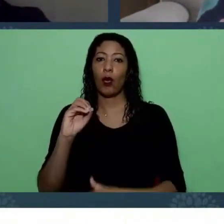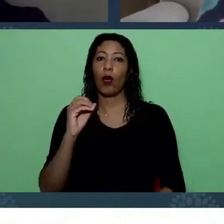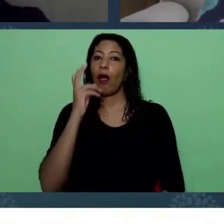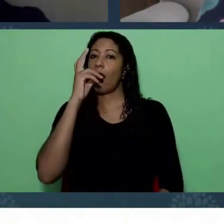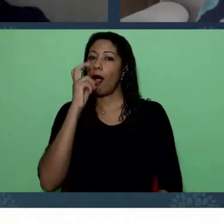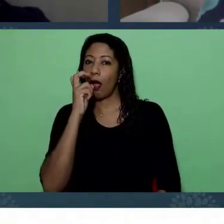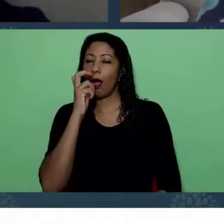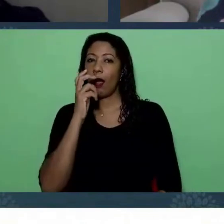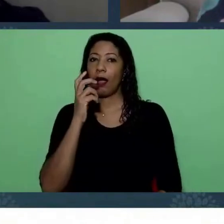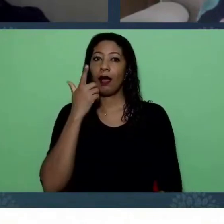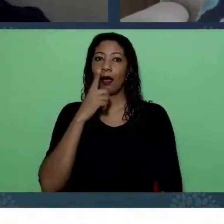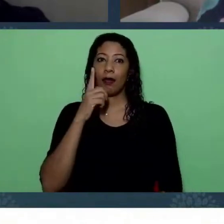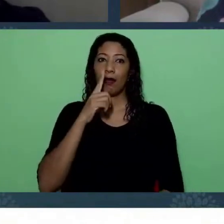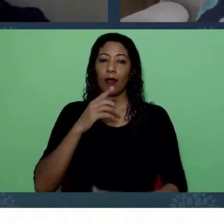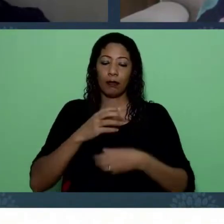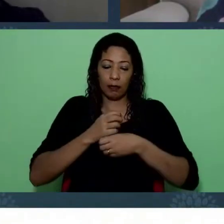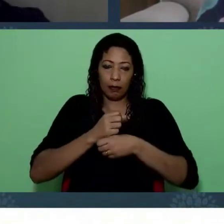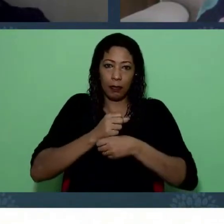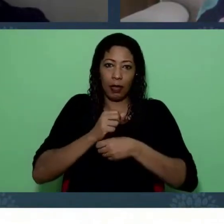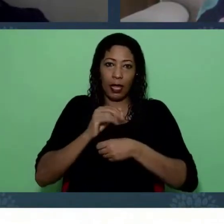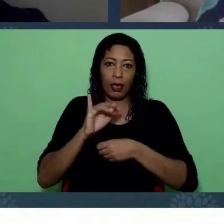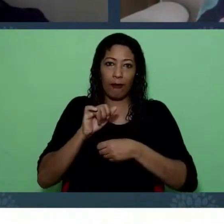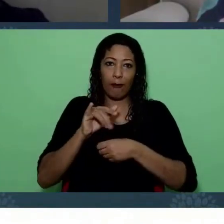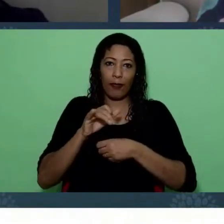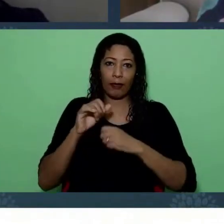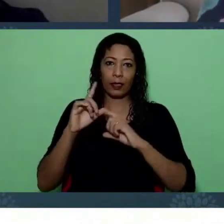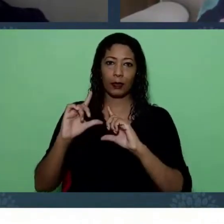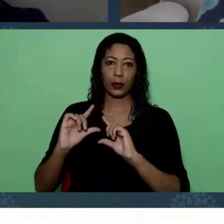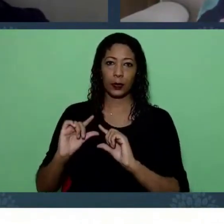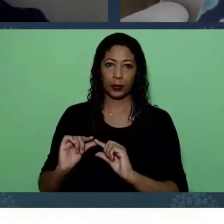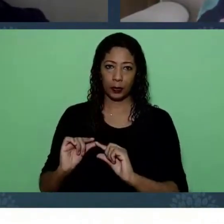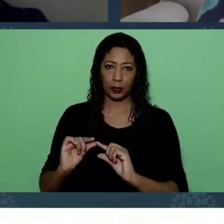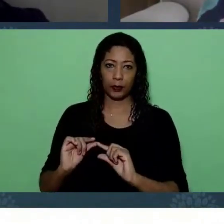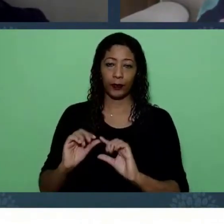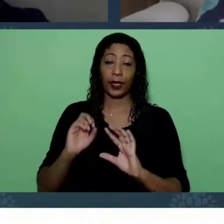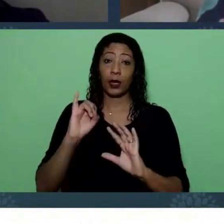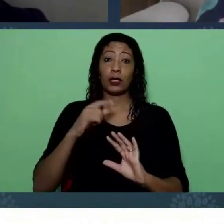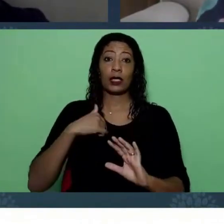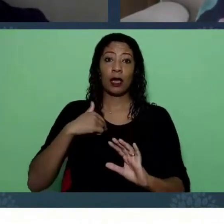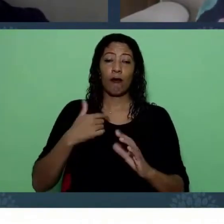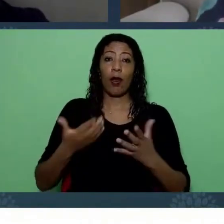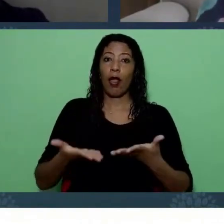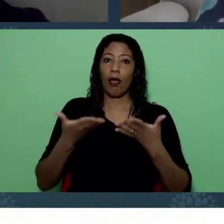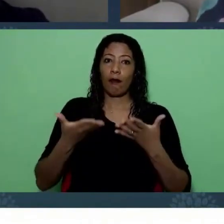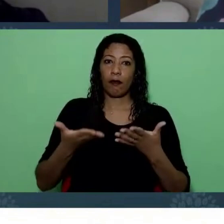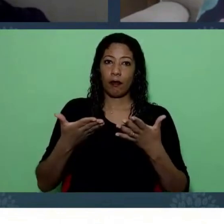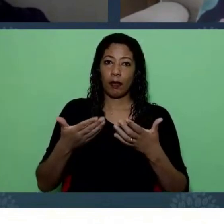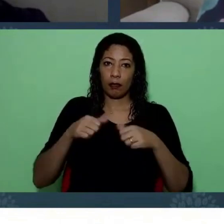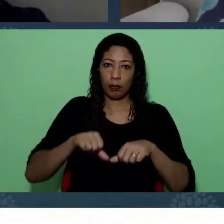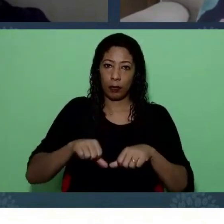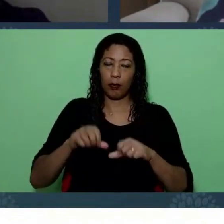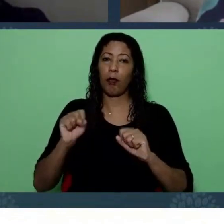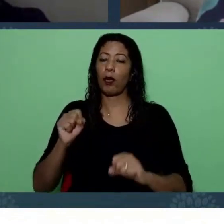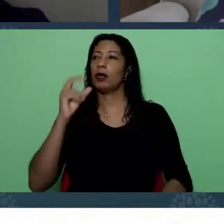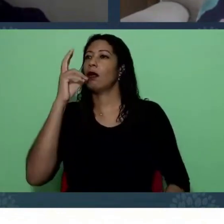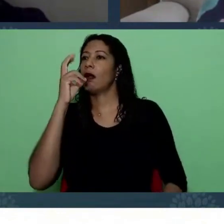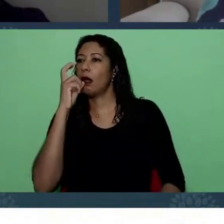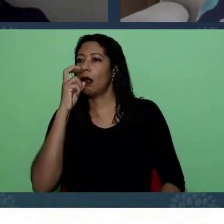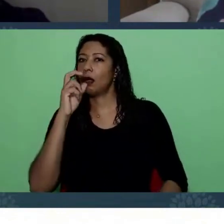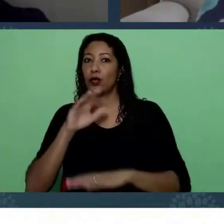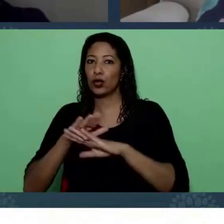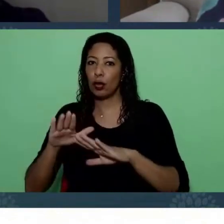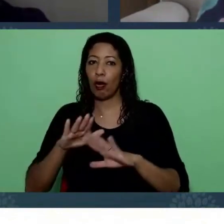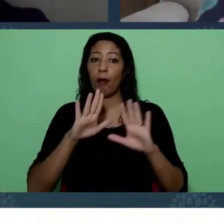poder desinflamar. Então, em casos mais leves, eu posso usar somente essa bombinha quando ele está com sintomas. Porém, o